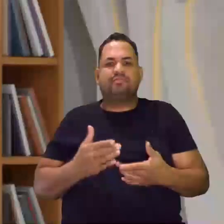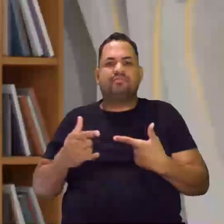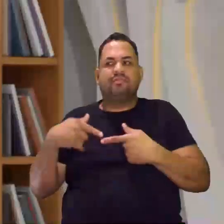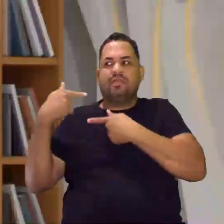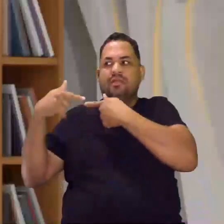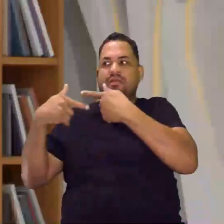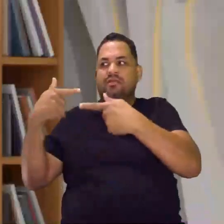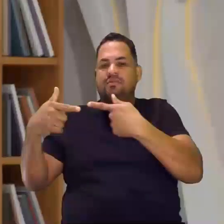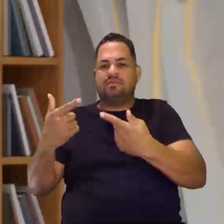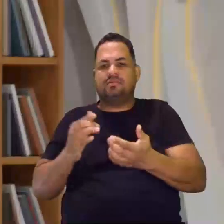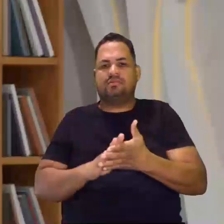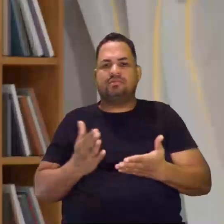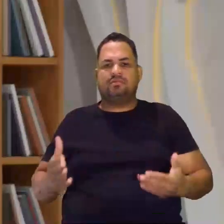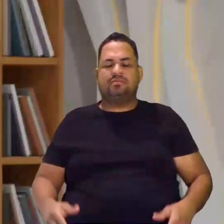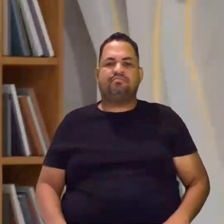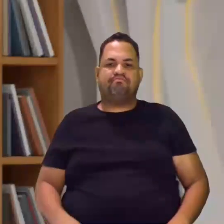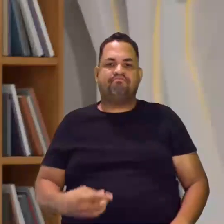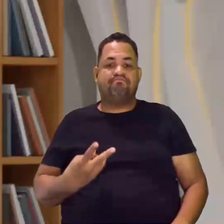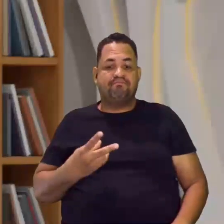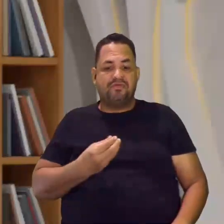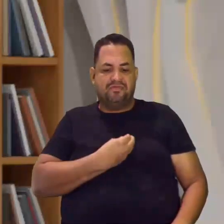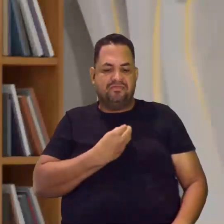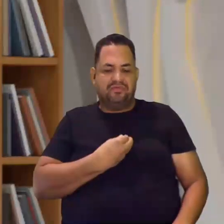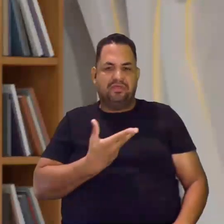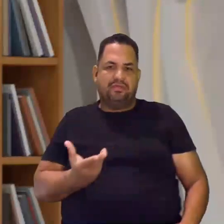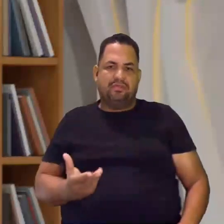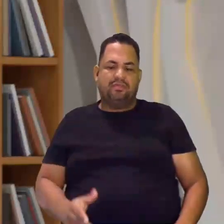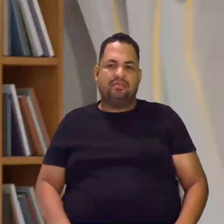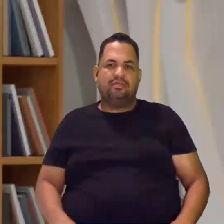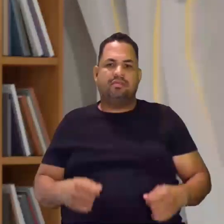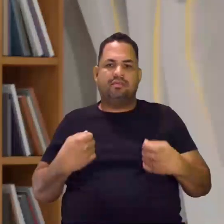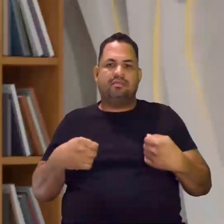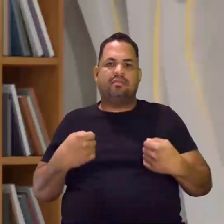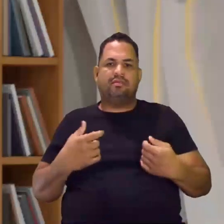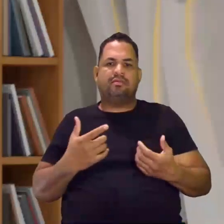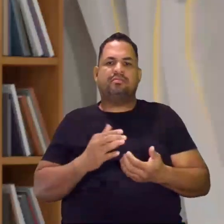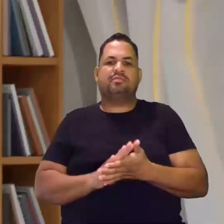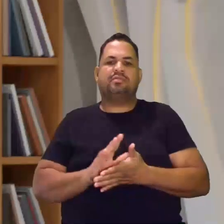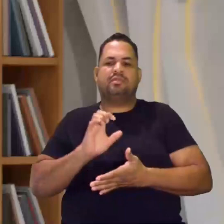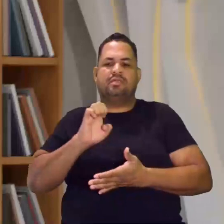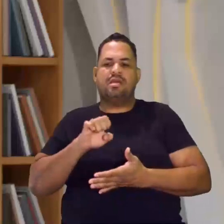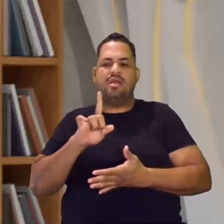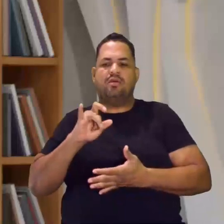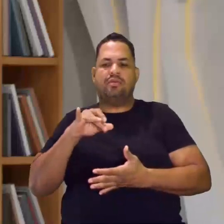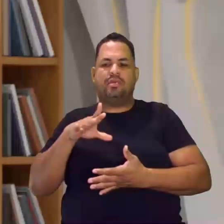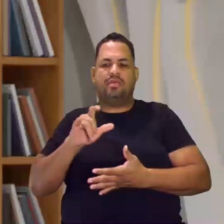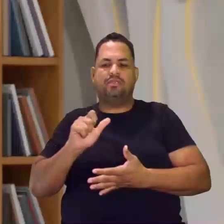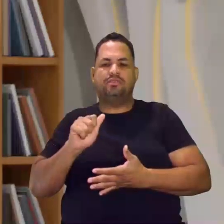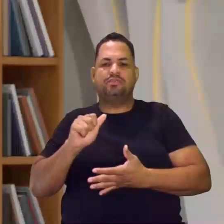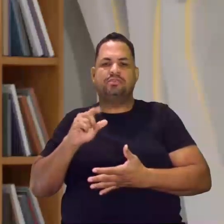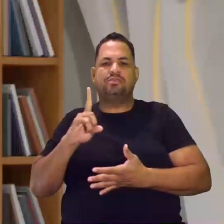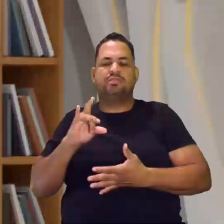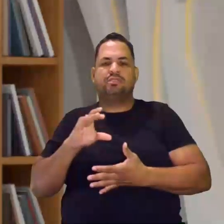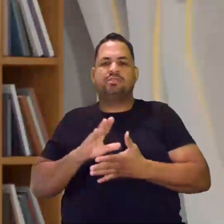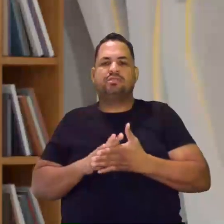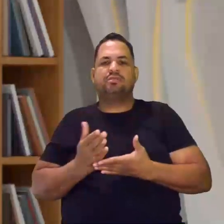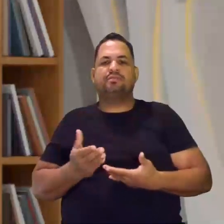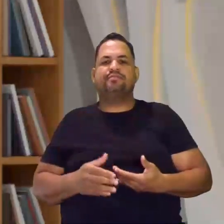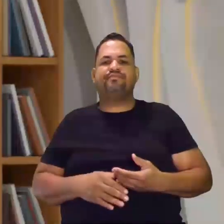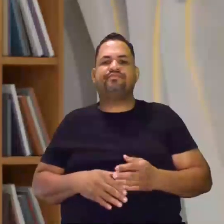seus ancestrais passarem por essa situação. Então a gente precisa ter alteridade, a gente precisa ter empatia,